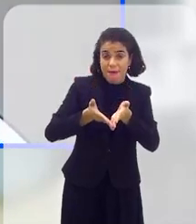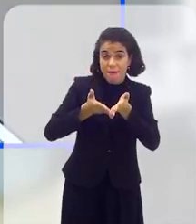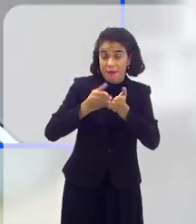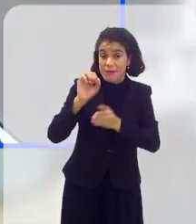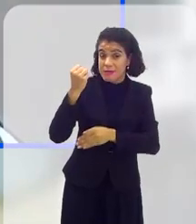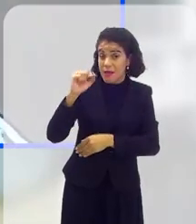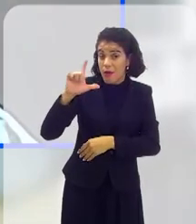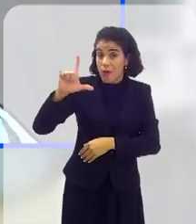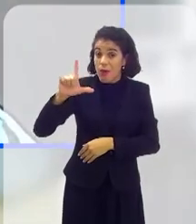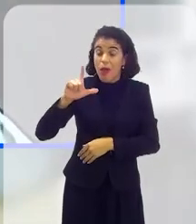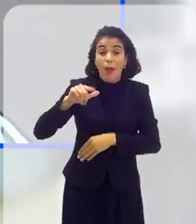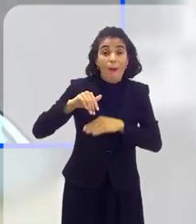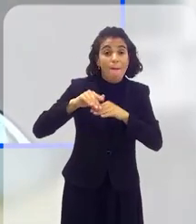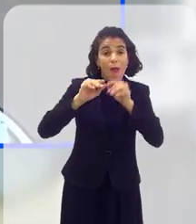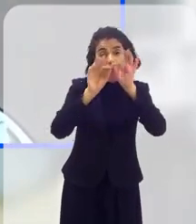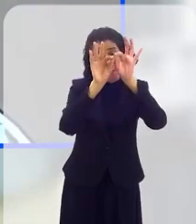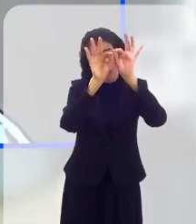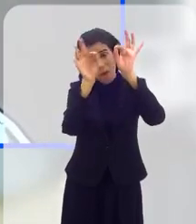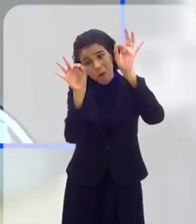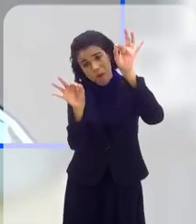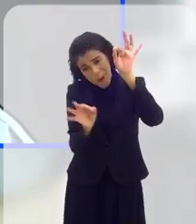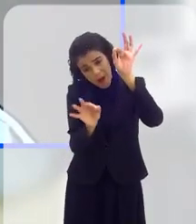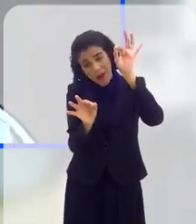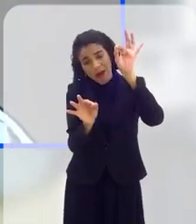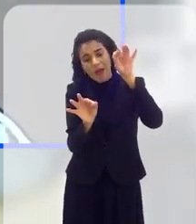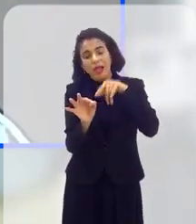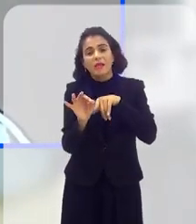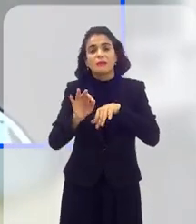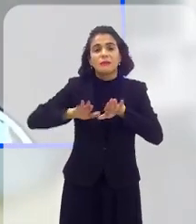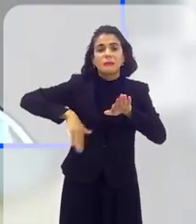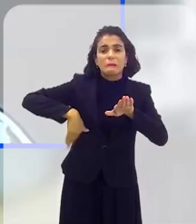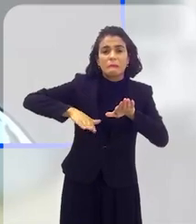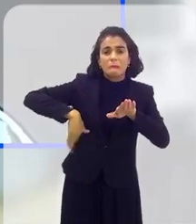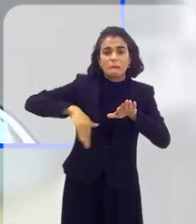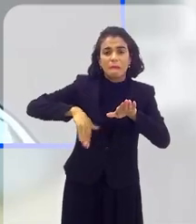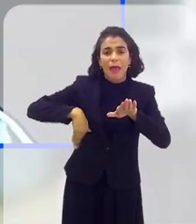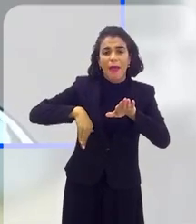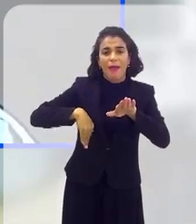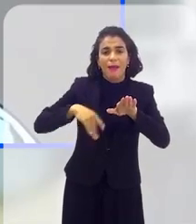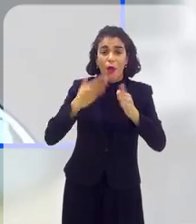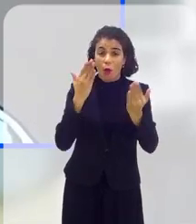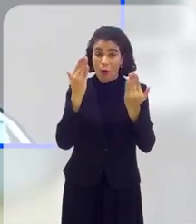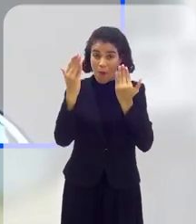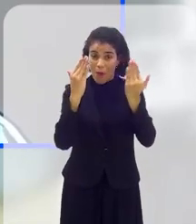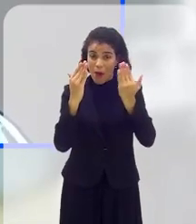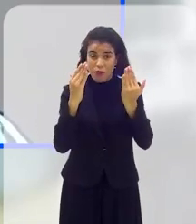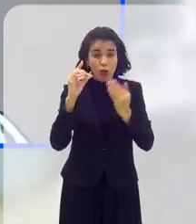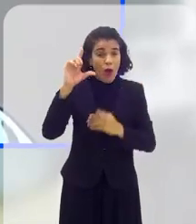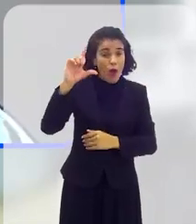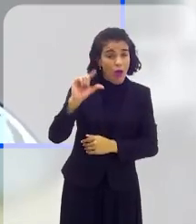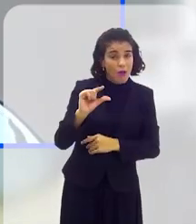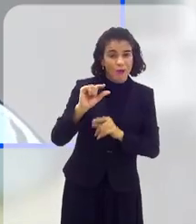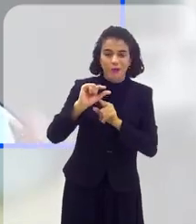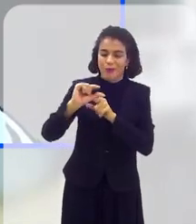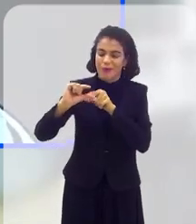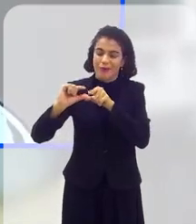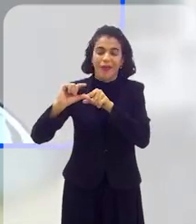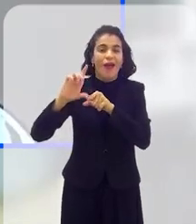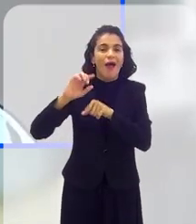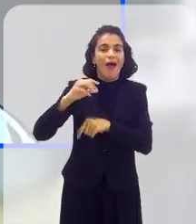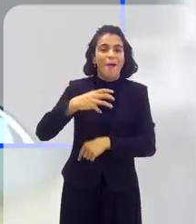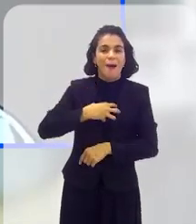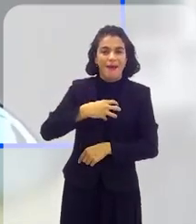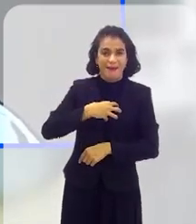tem o segundo maior litoral do Brasil, é curioso, pouca gente sabe disso. Só é menor que o da Bahia. Então tem uma